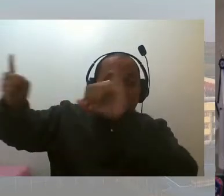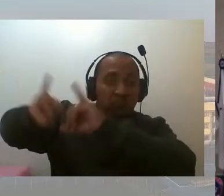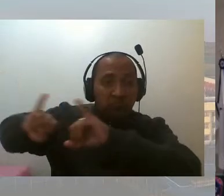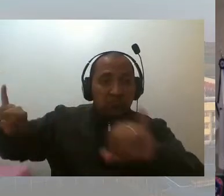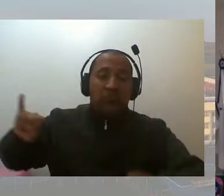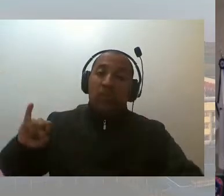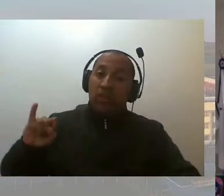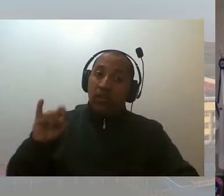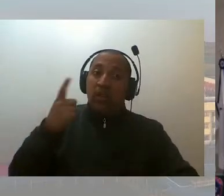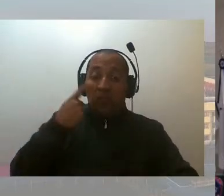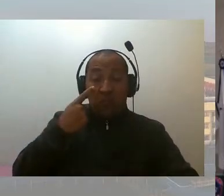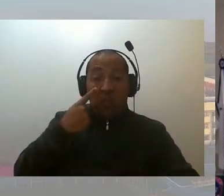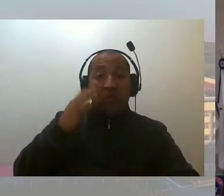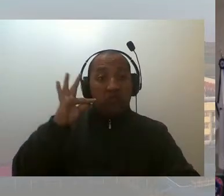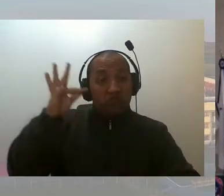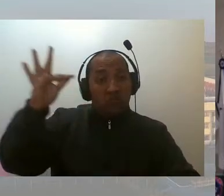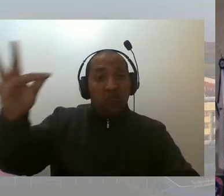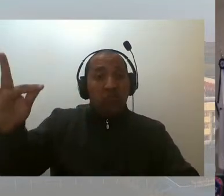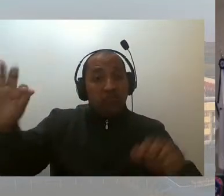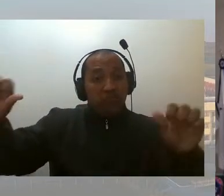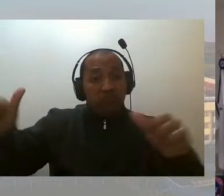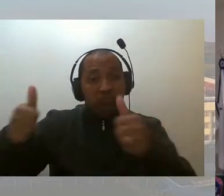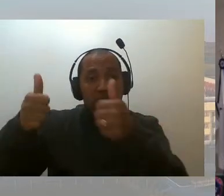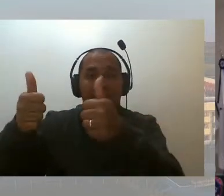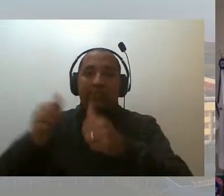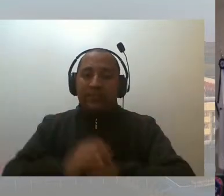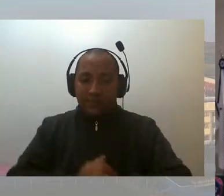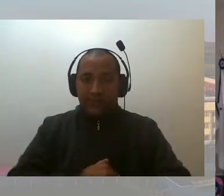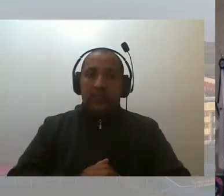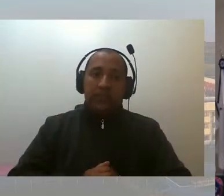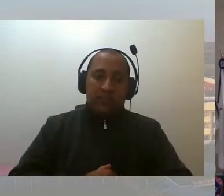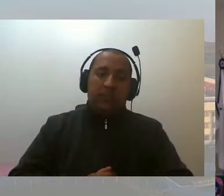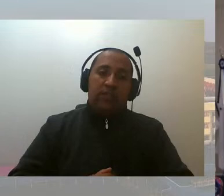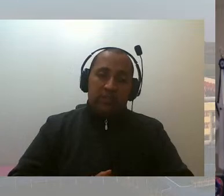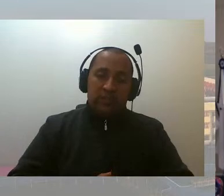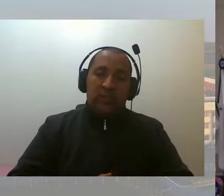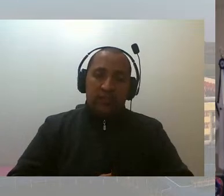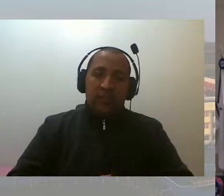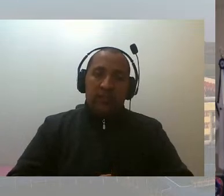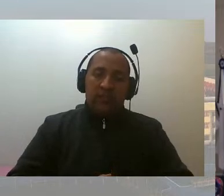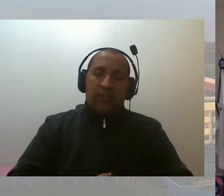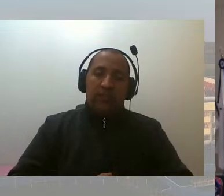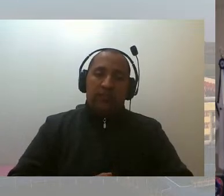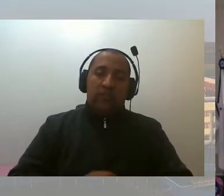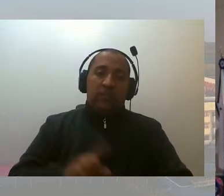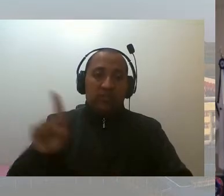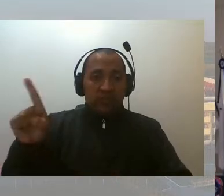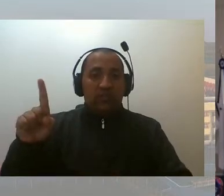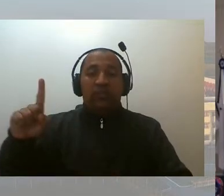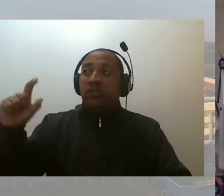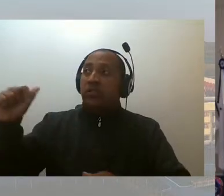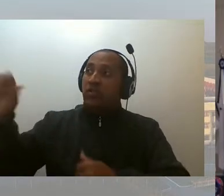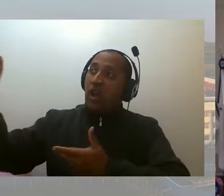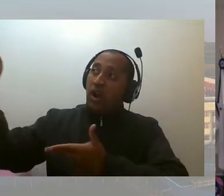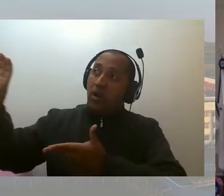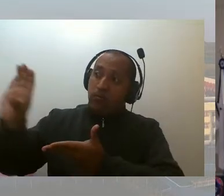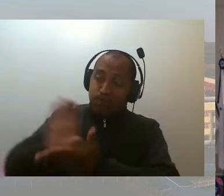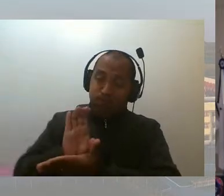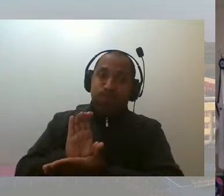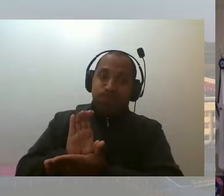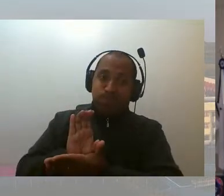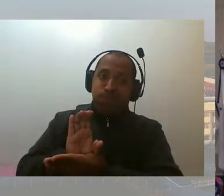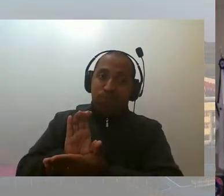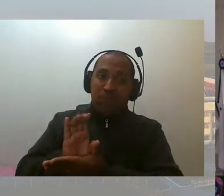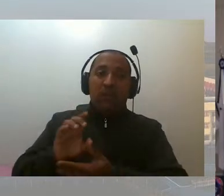boas perspectivas, e se tenhamos, caso, né, um aporte financeiro